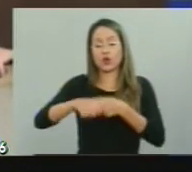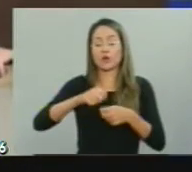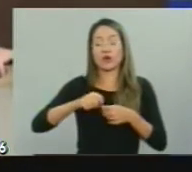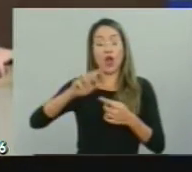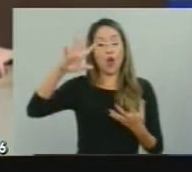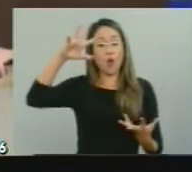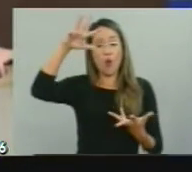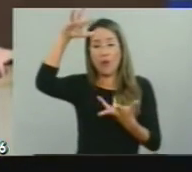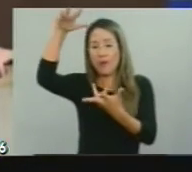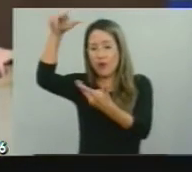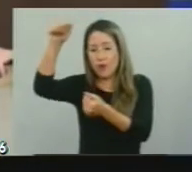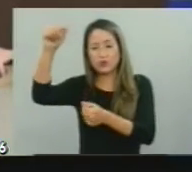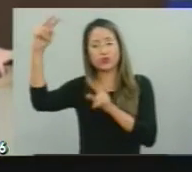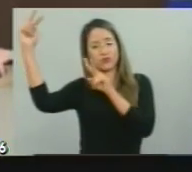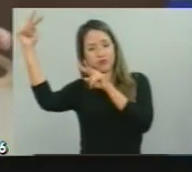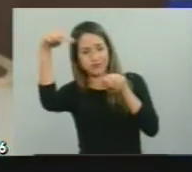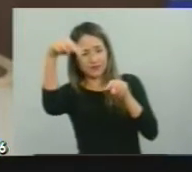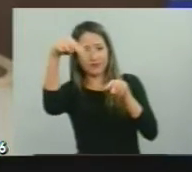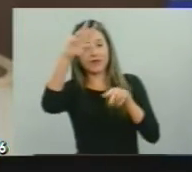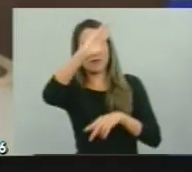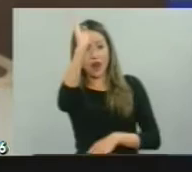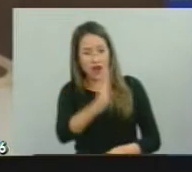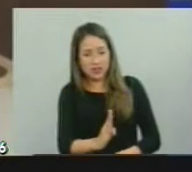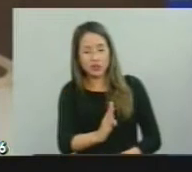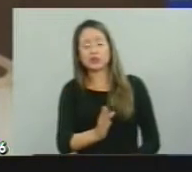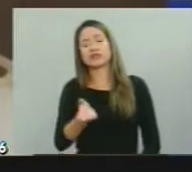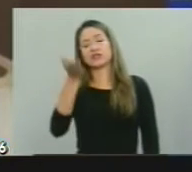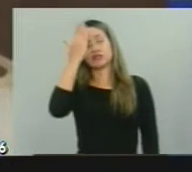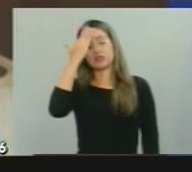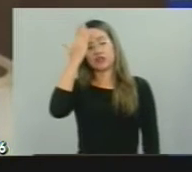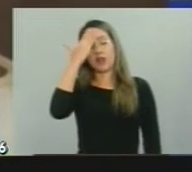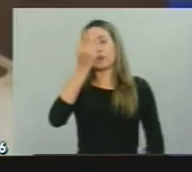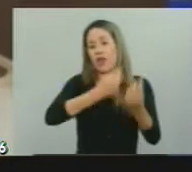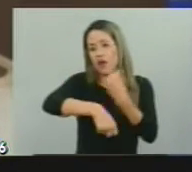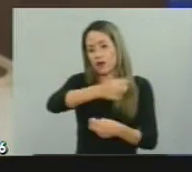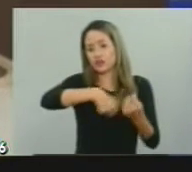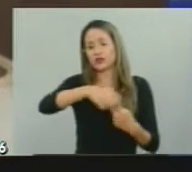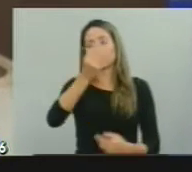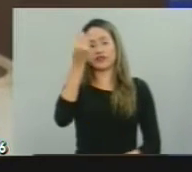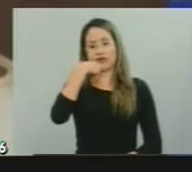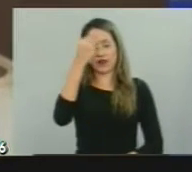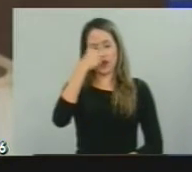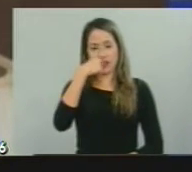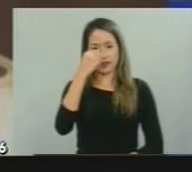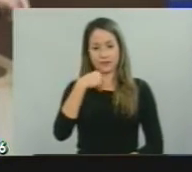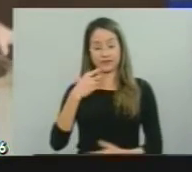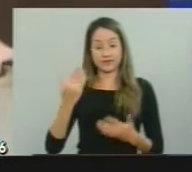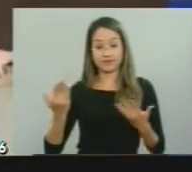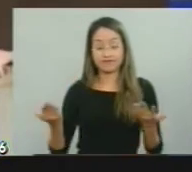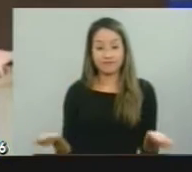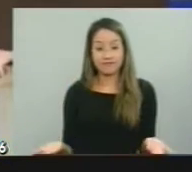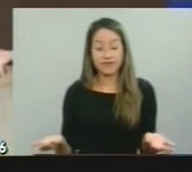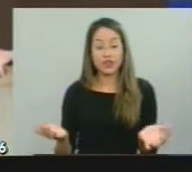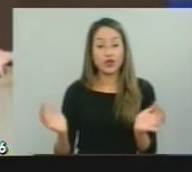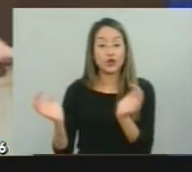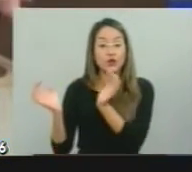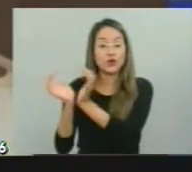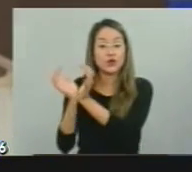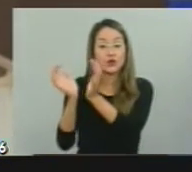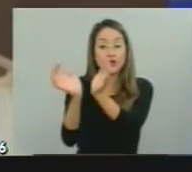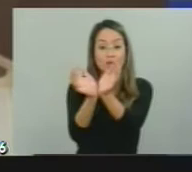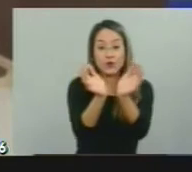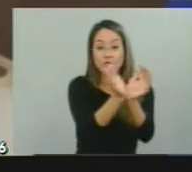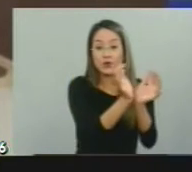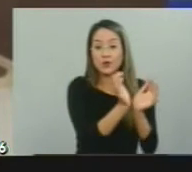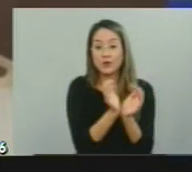esta crise econômica, ela faz com que setores dominantes queiram um ajuste. E